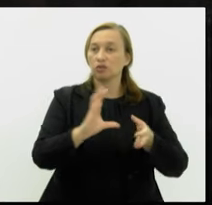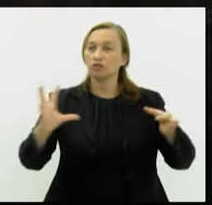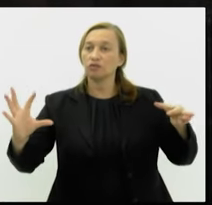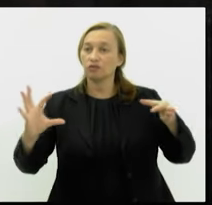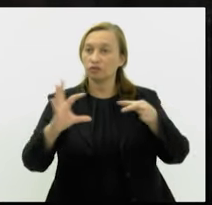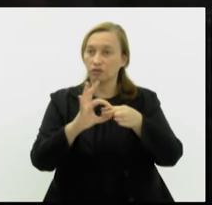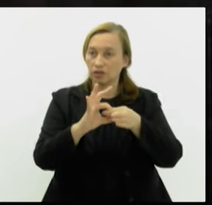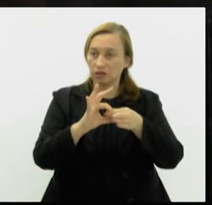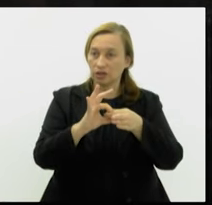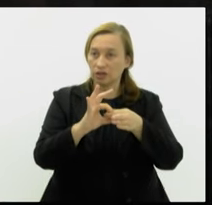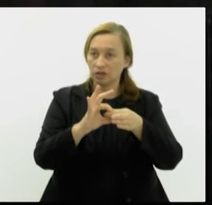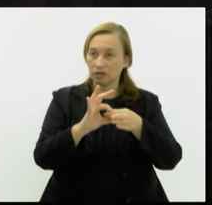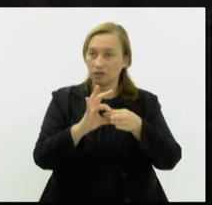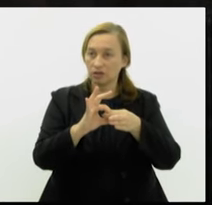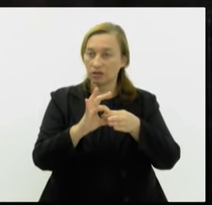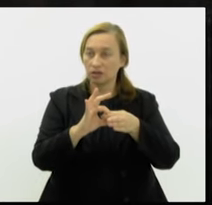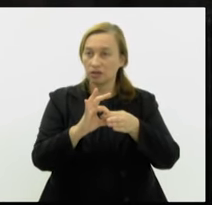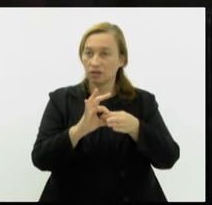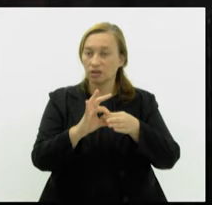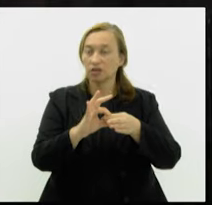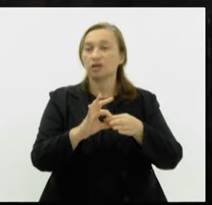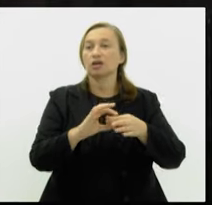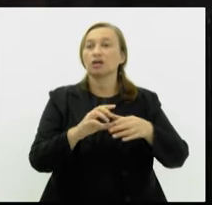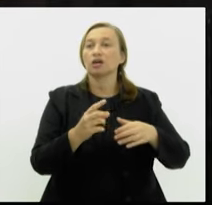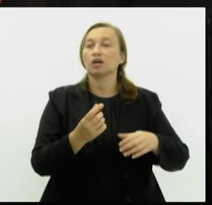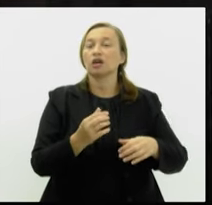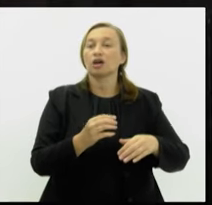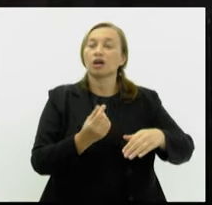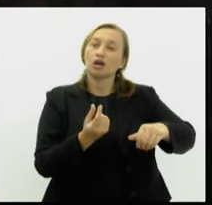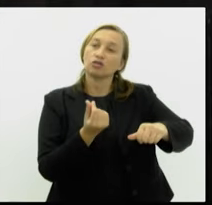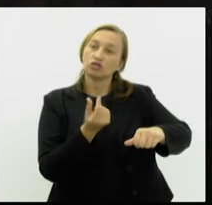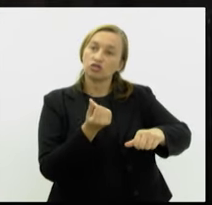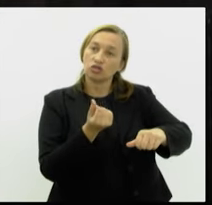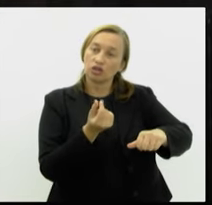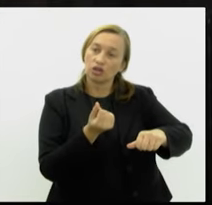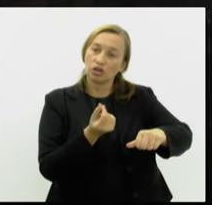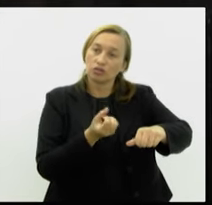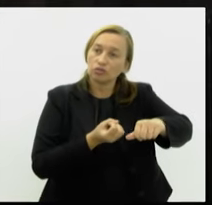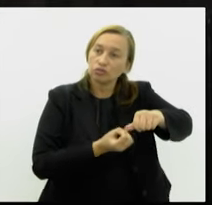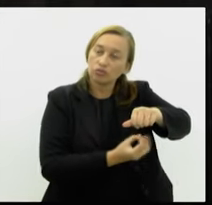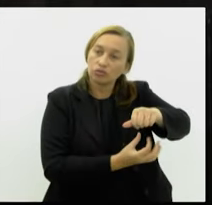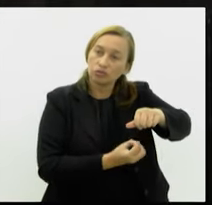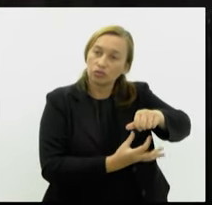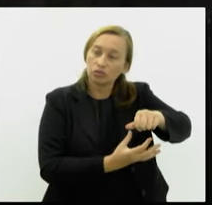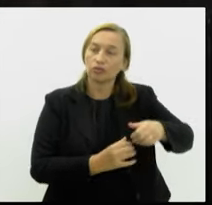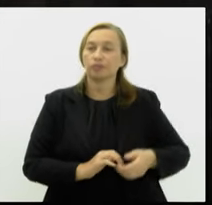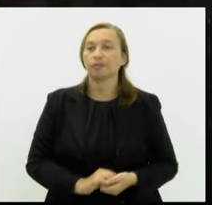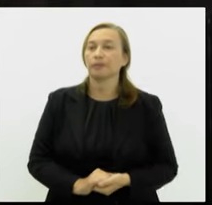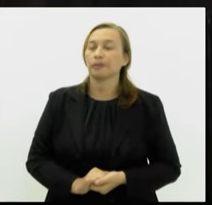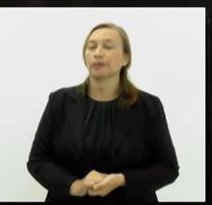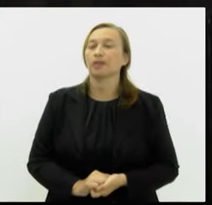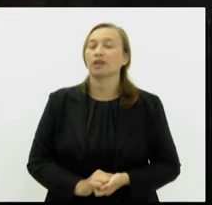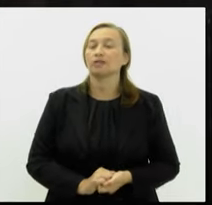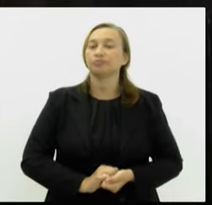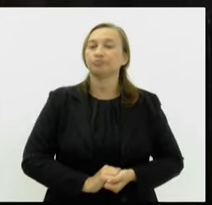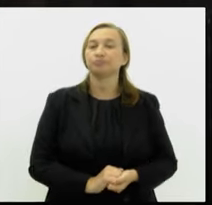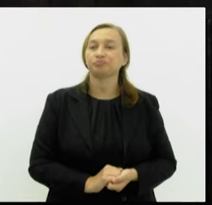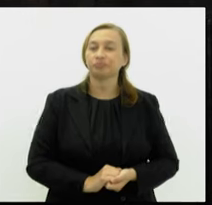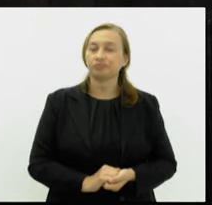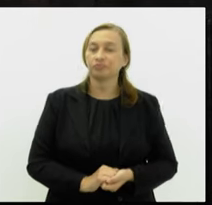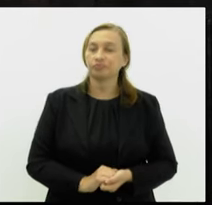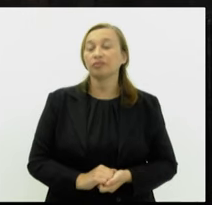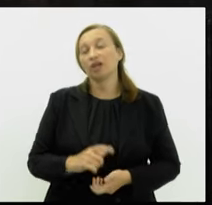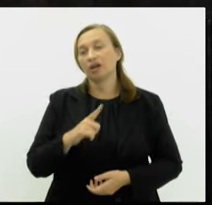vinculados aos fundos. Ora, o governo ia virar o ano deficitário. E tem